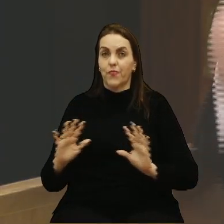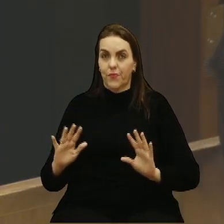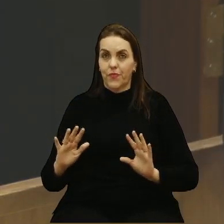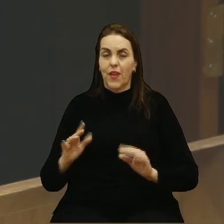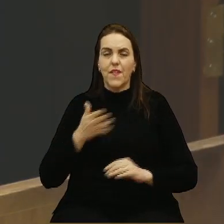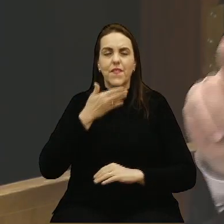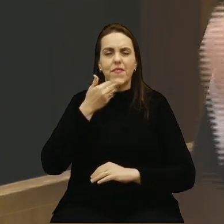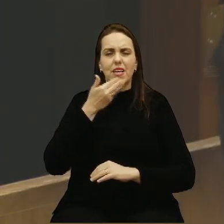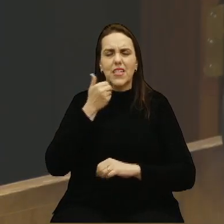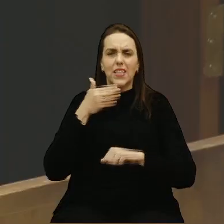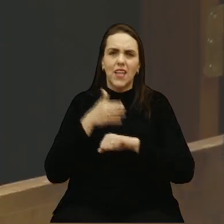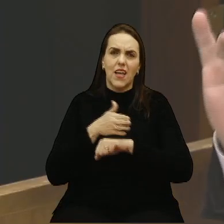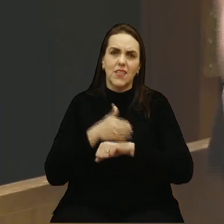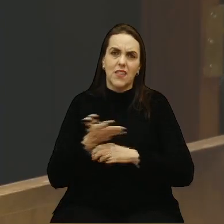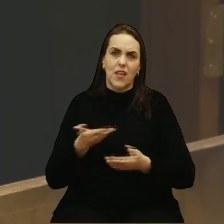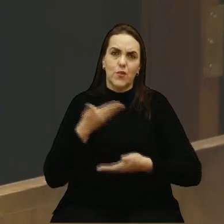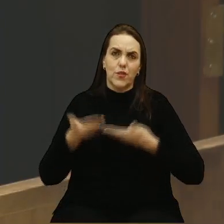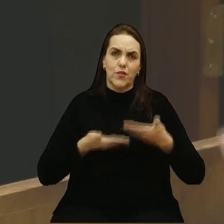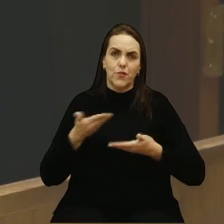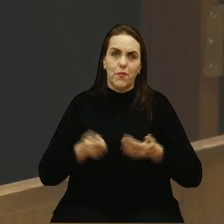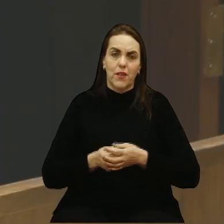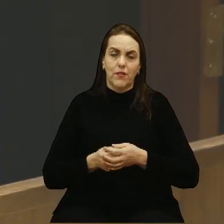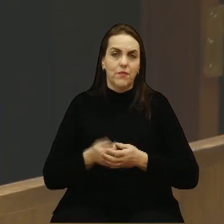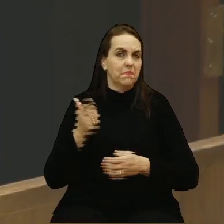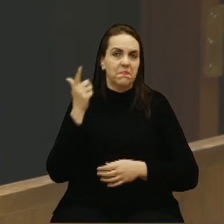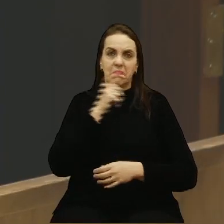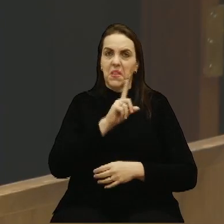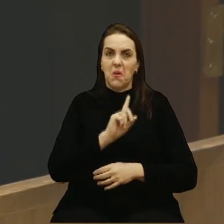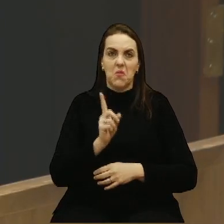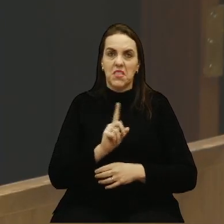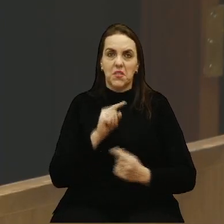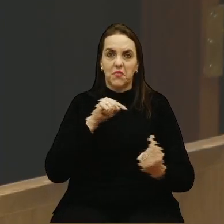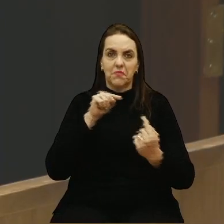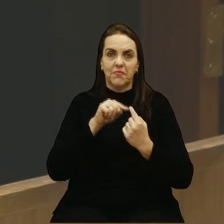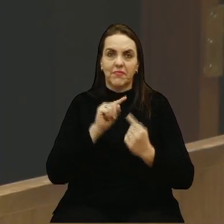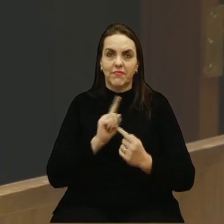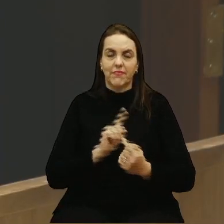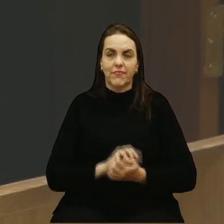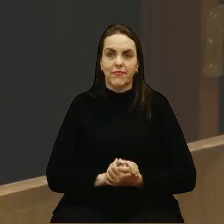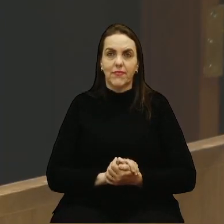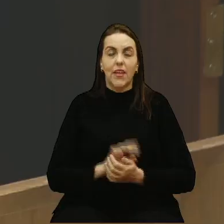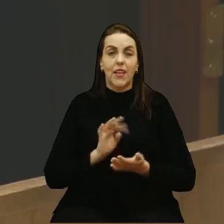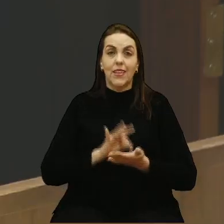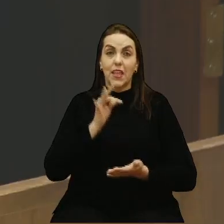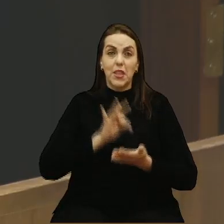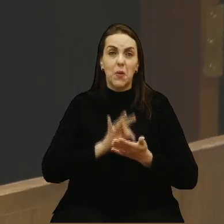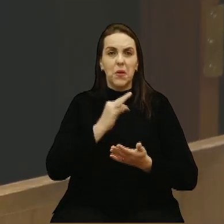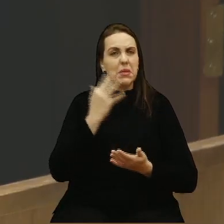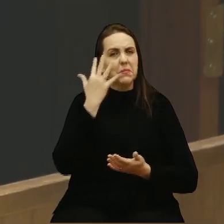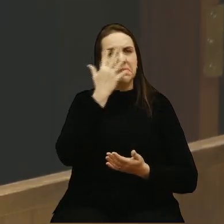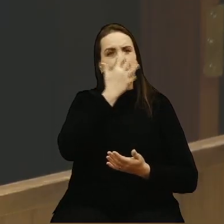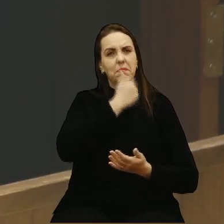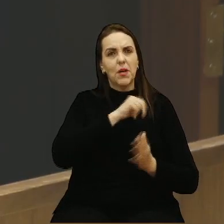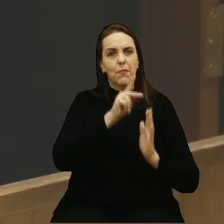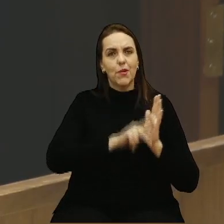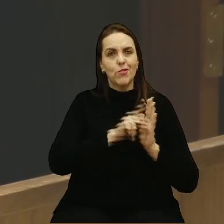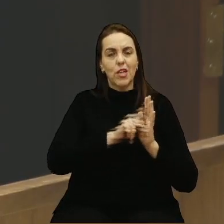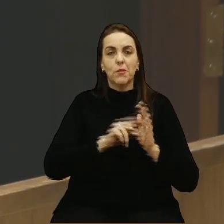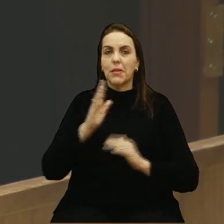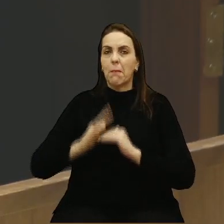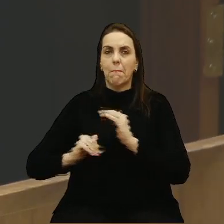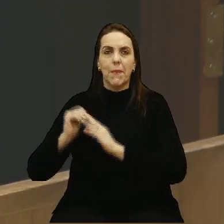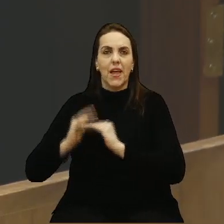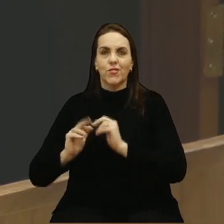atendimento. Não foi atingido. Na teoria, é um projeto muito bonito, mas na